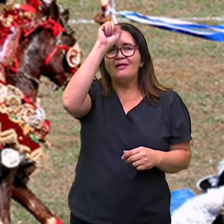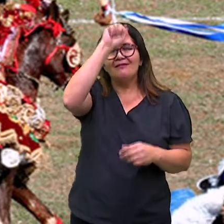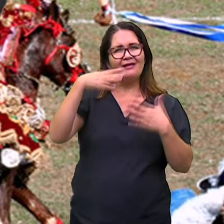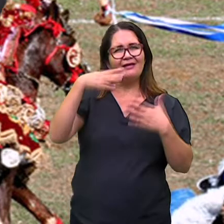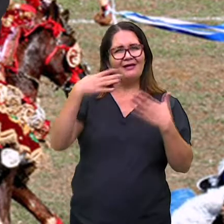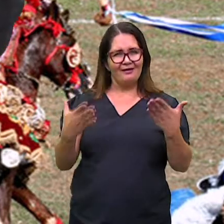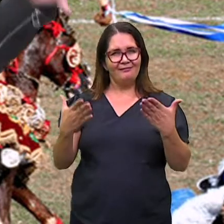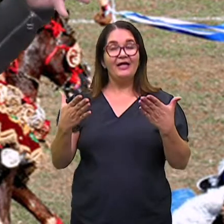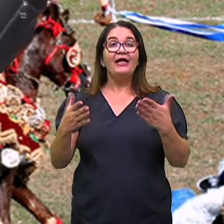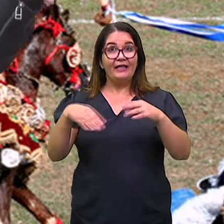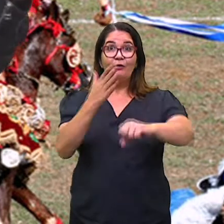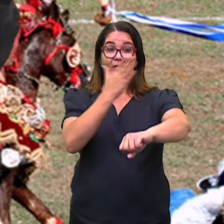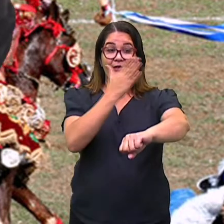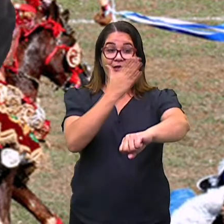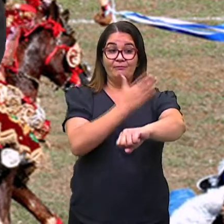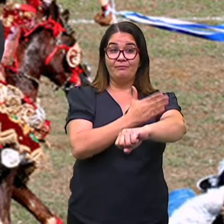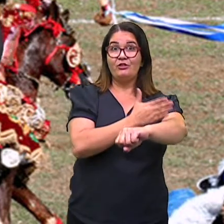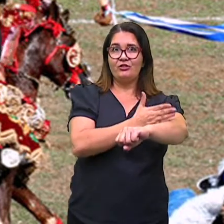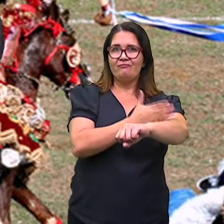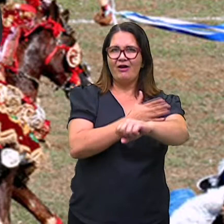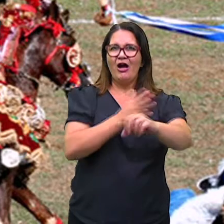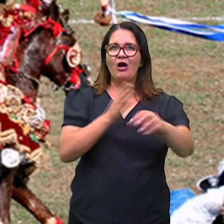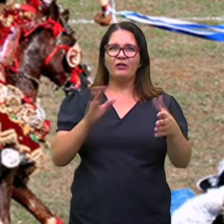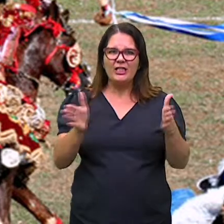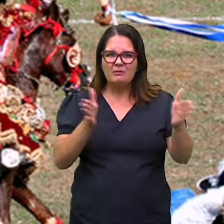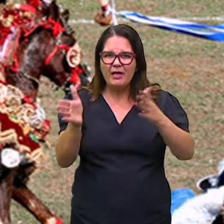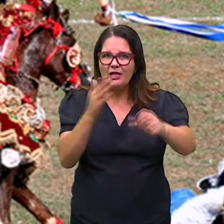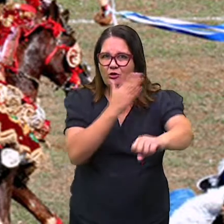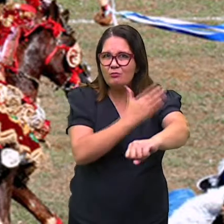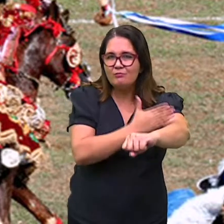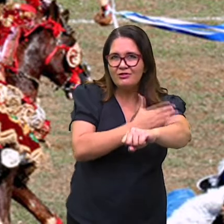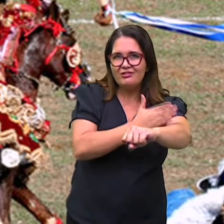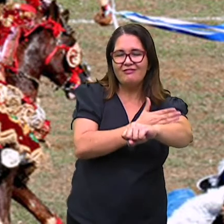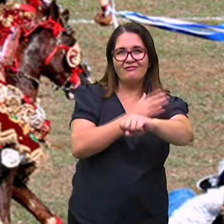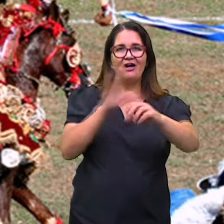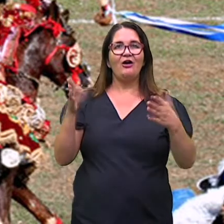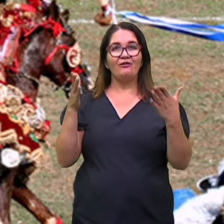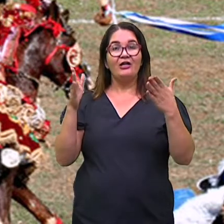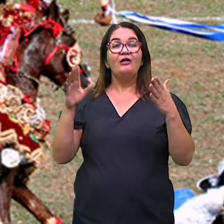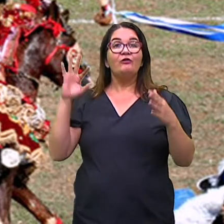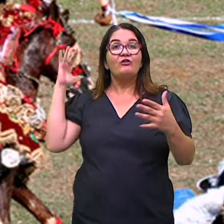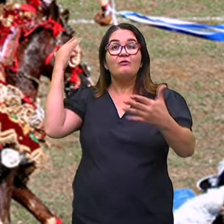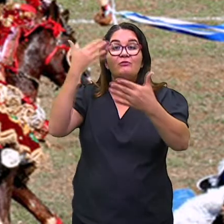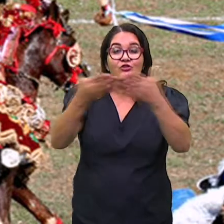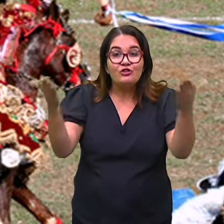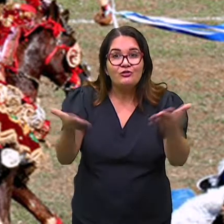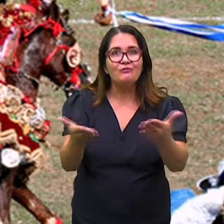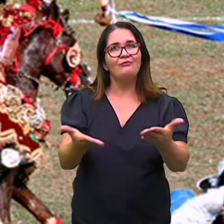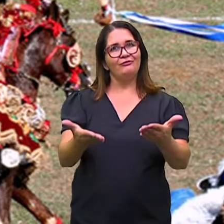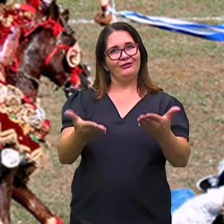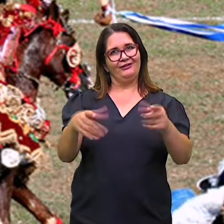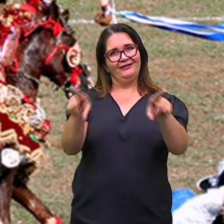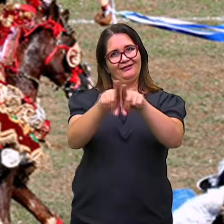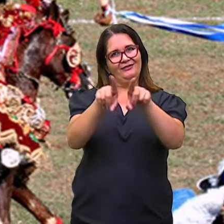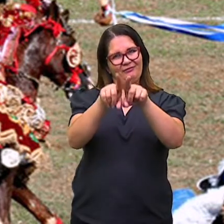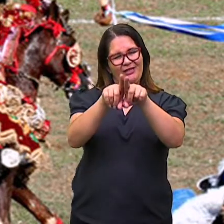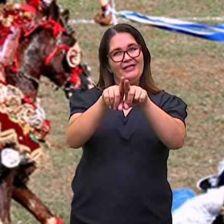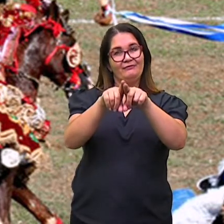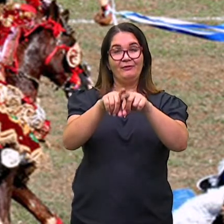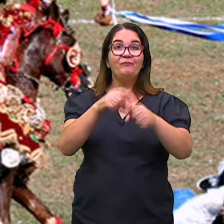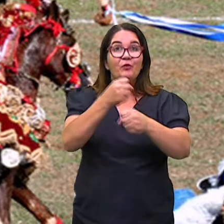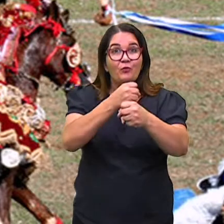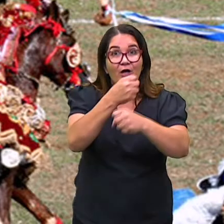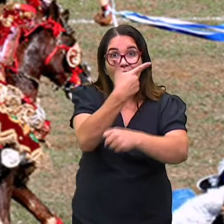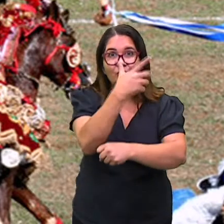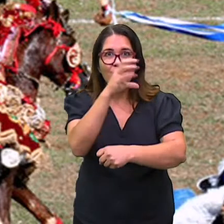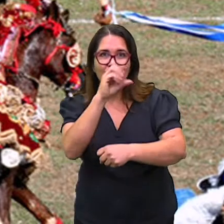uma era medieval e colocar totalmente na nossa atualidade. O ano 2021?